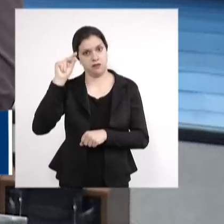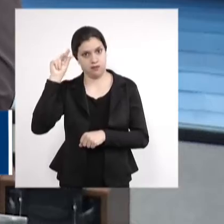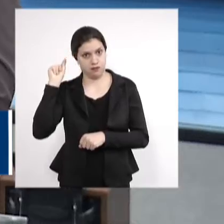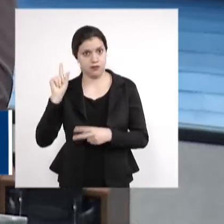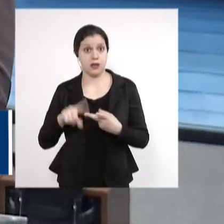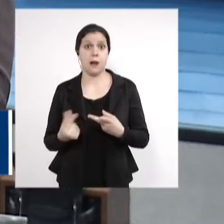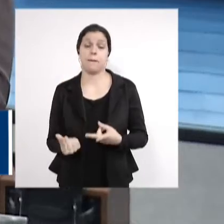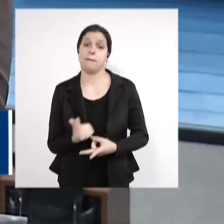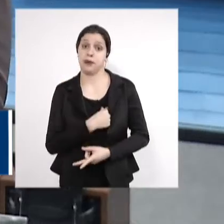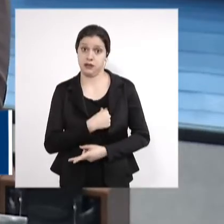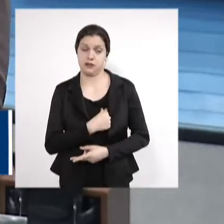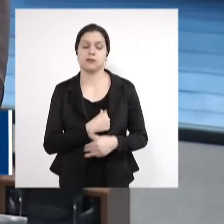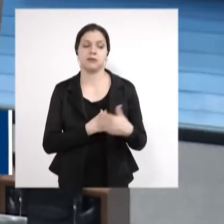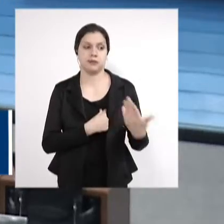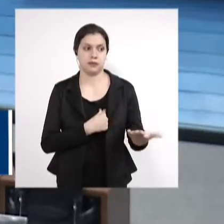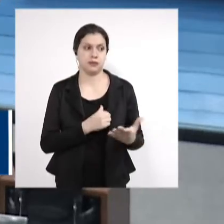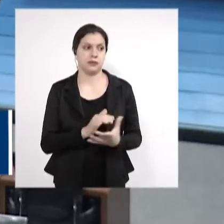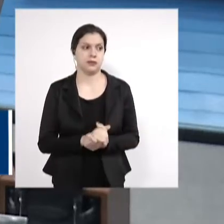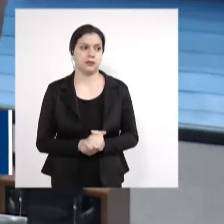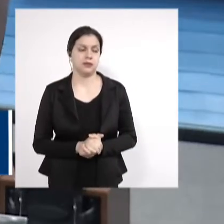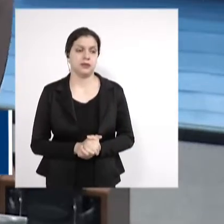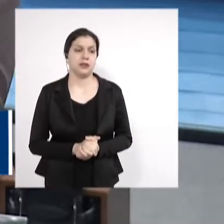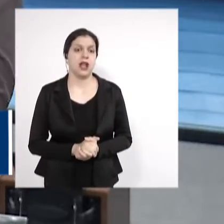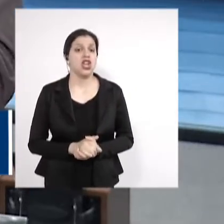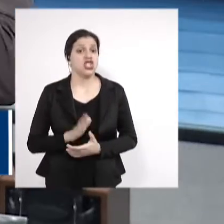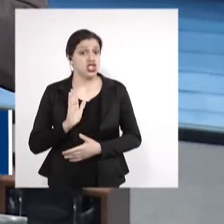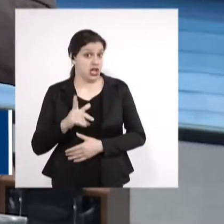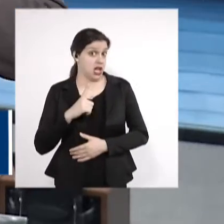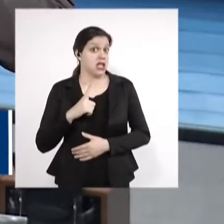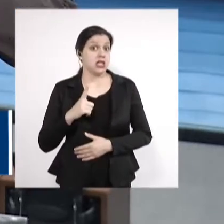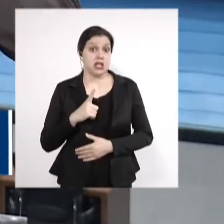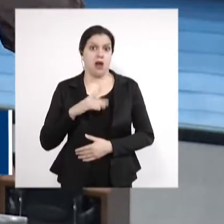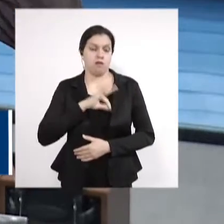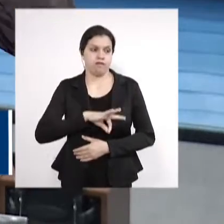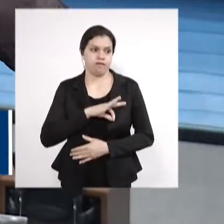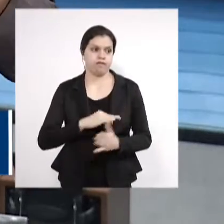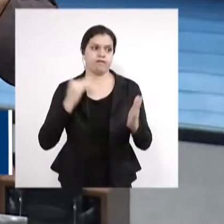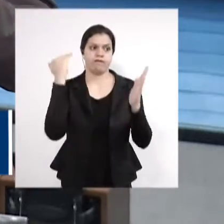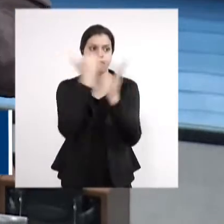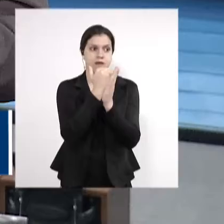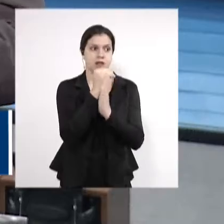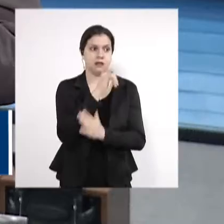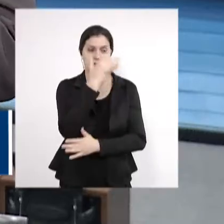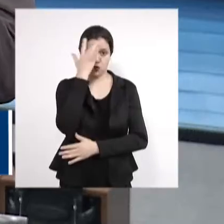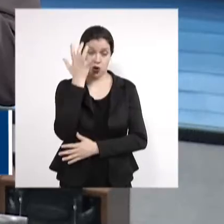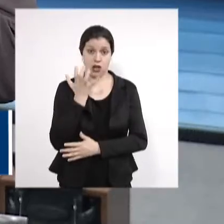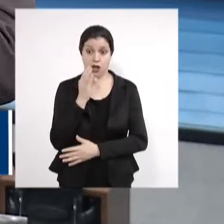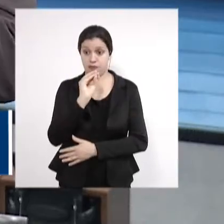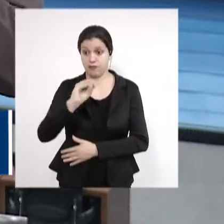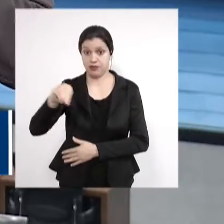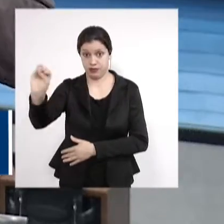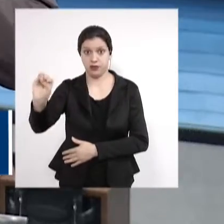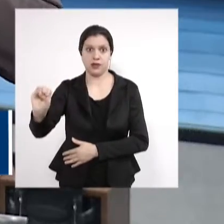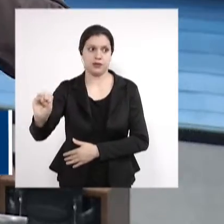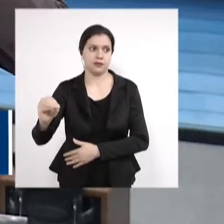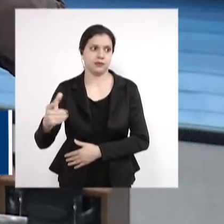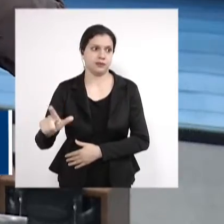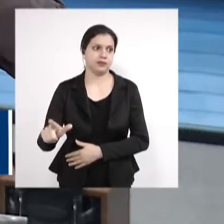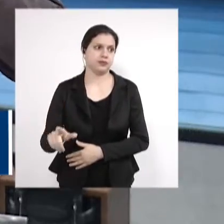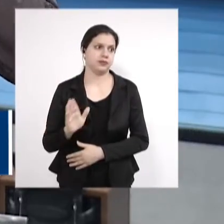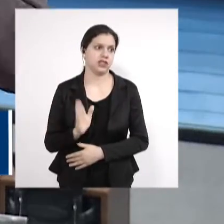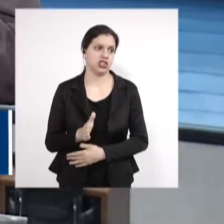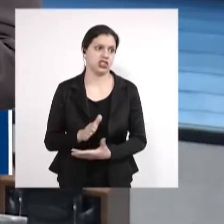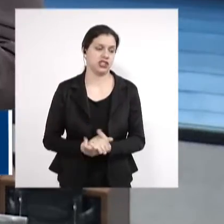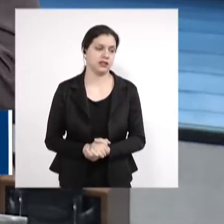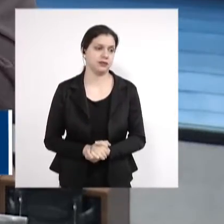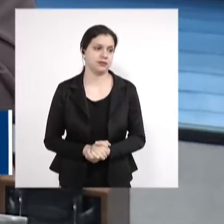merecimento. Outra mudança é o que já ocorre na promoção. A promoção, quando a pessoa quer ir para outro lugar, já é antiguidade e merecimento alternadamente.